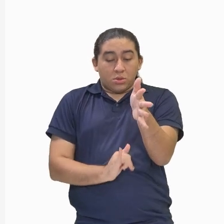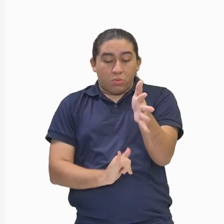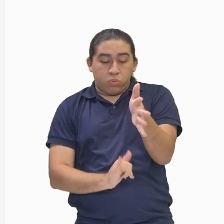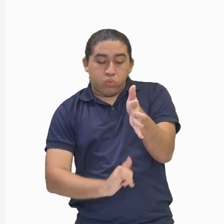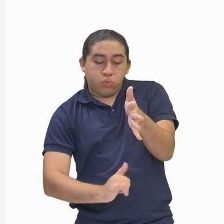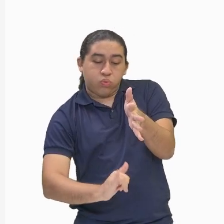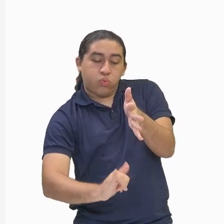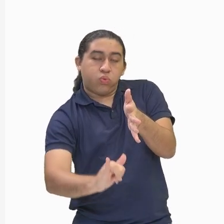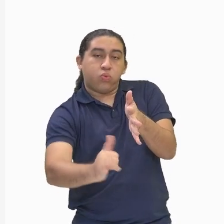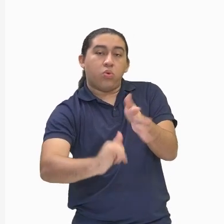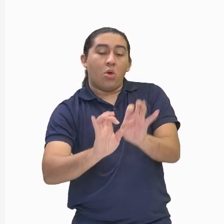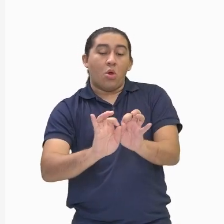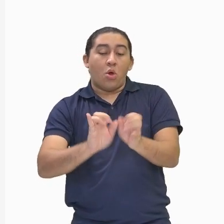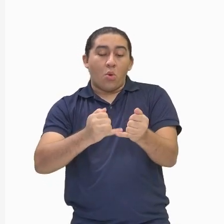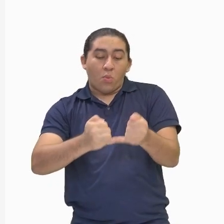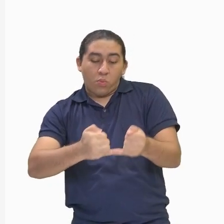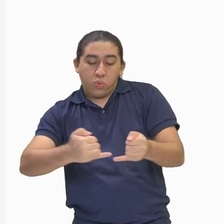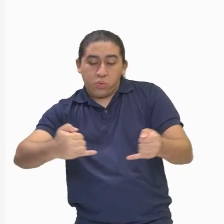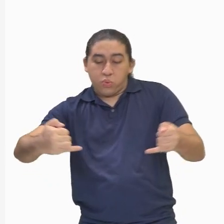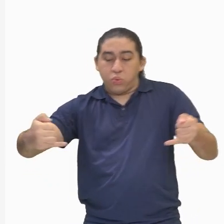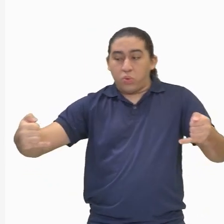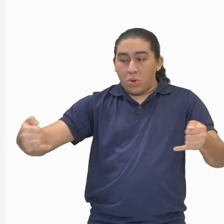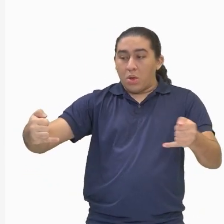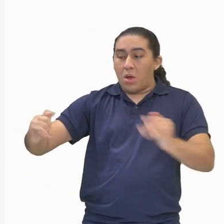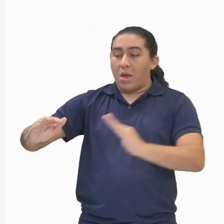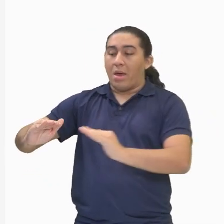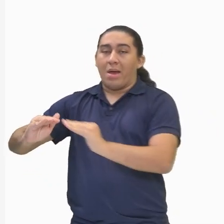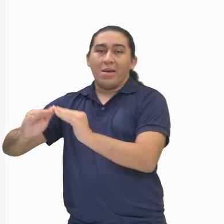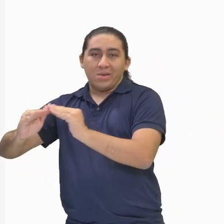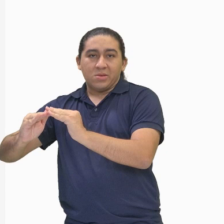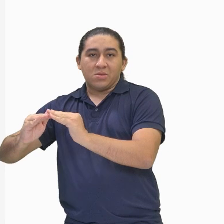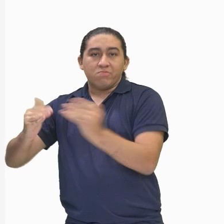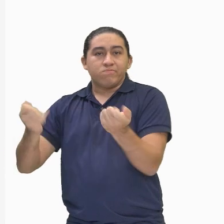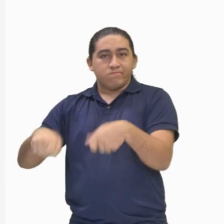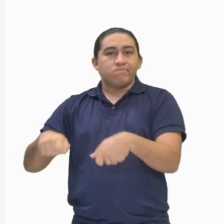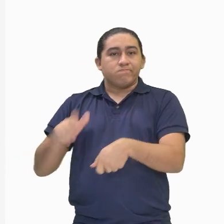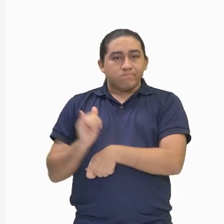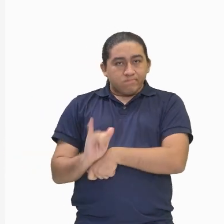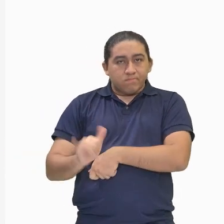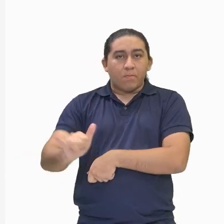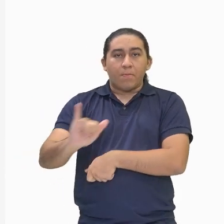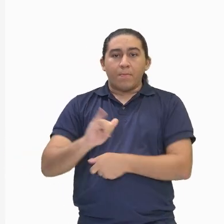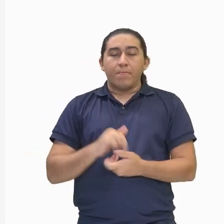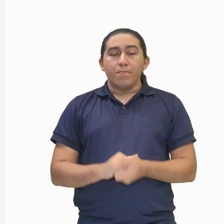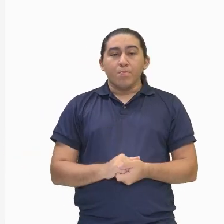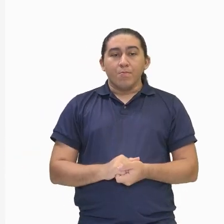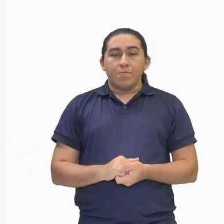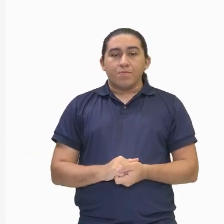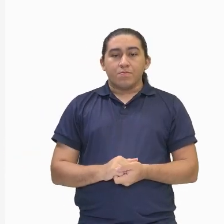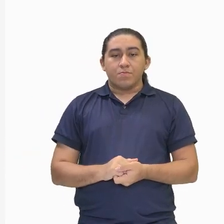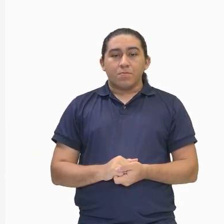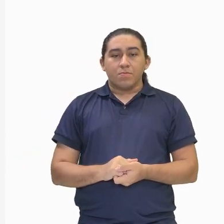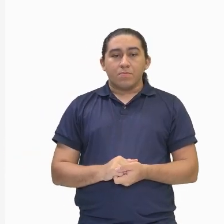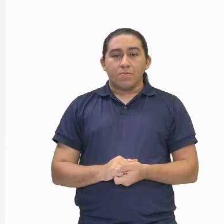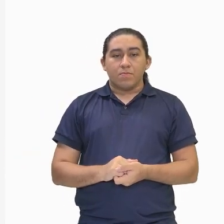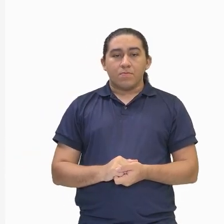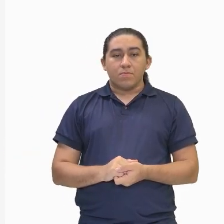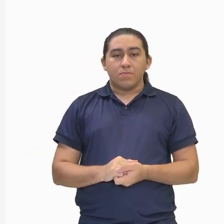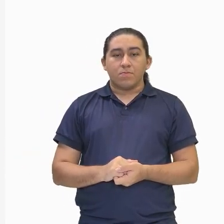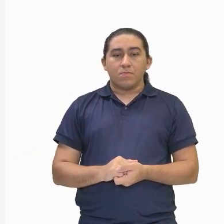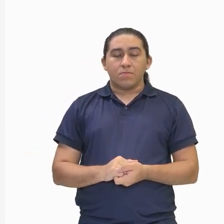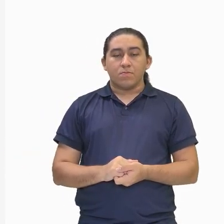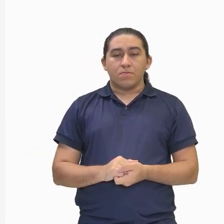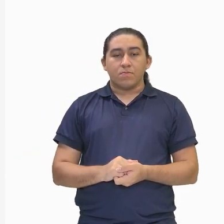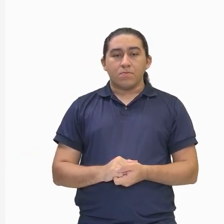hidrelétricas, utiliza-se a força das águas dos rios para gerar energia mecânica, que, por sua vez, chega para a população